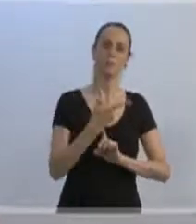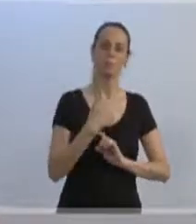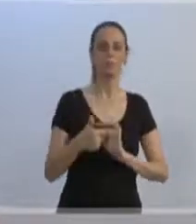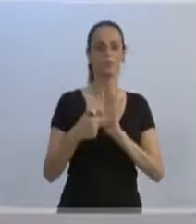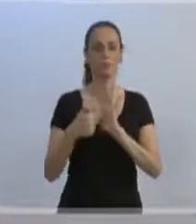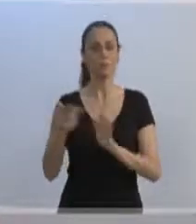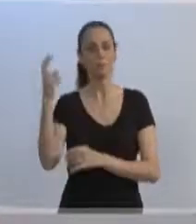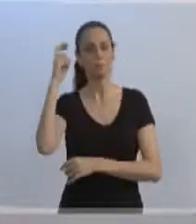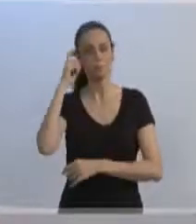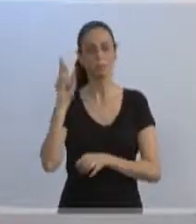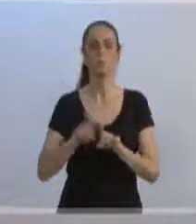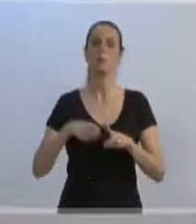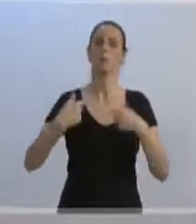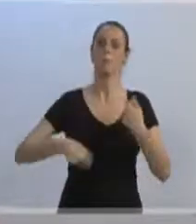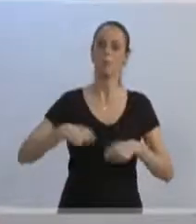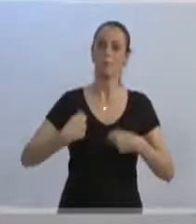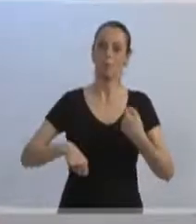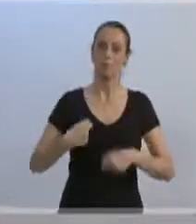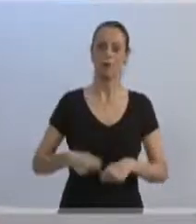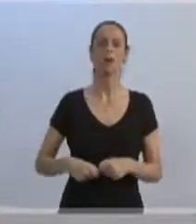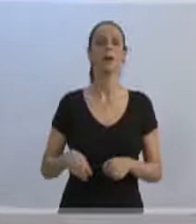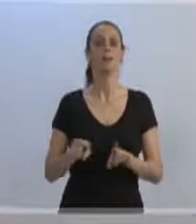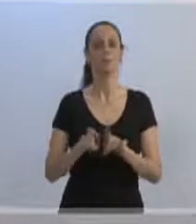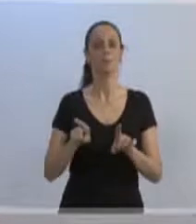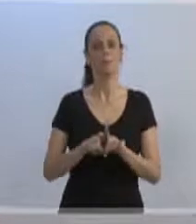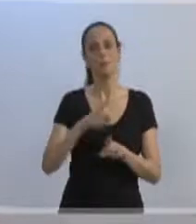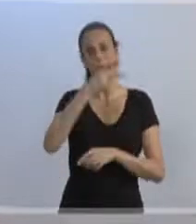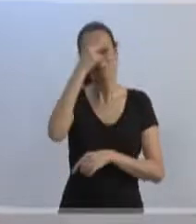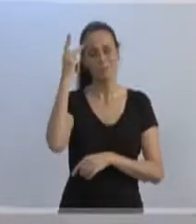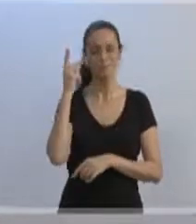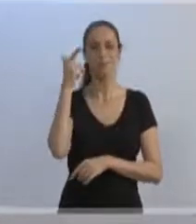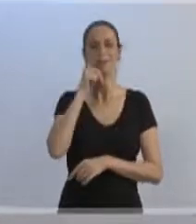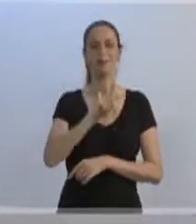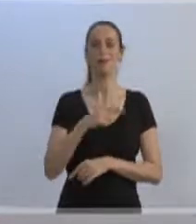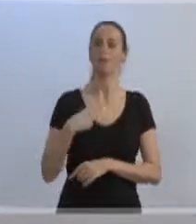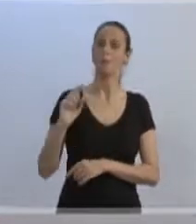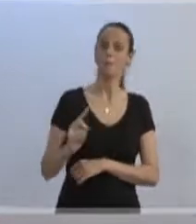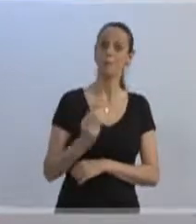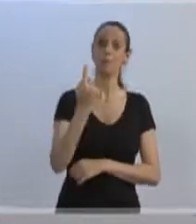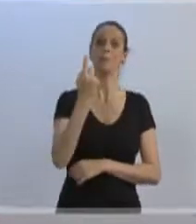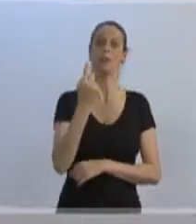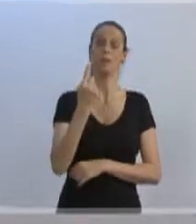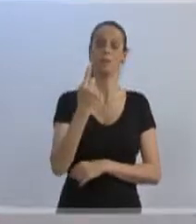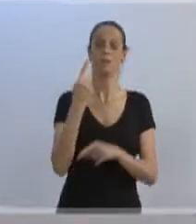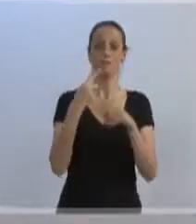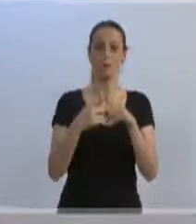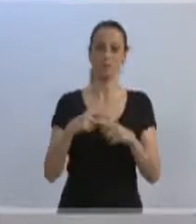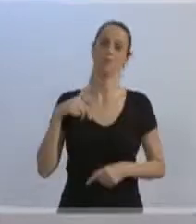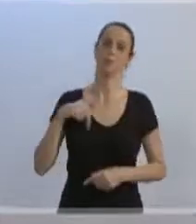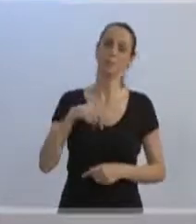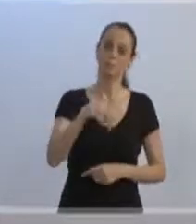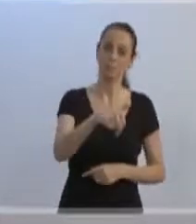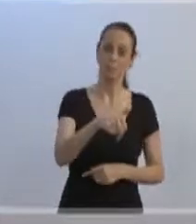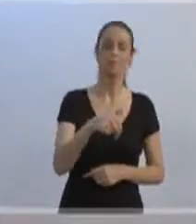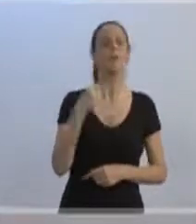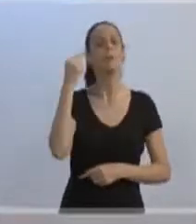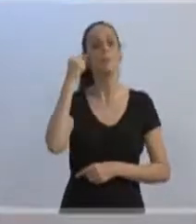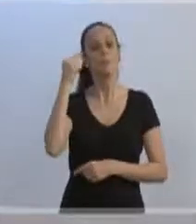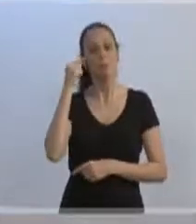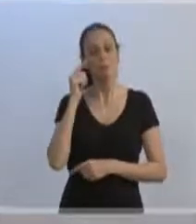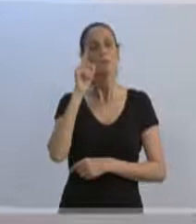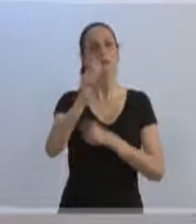danças e bandas típicas para recepcionar os participantes foi a primeira vez que eu participei dessa caminhada pretendo participar nos próximos